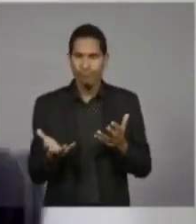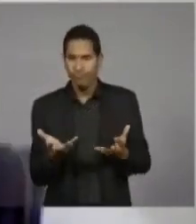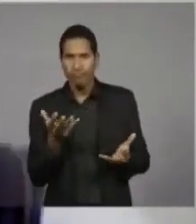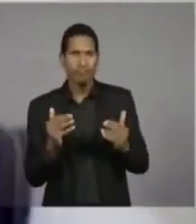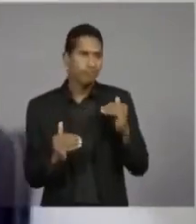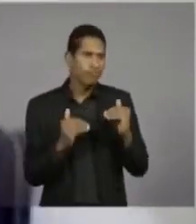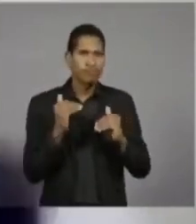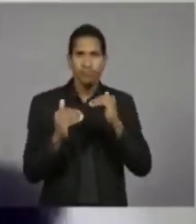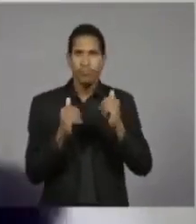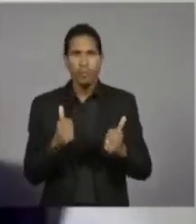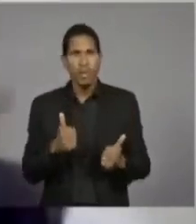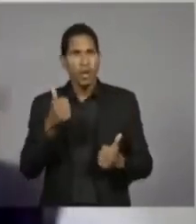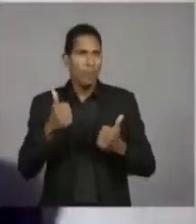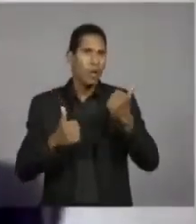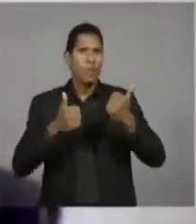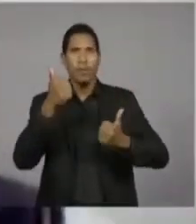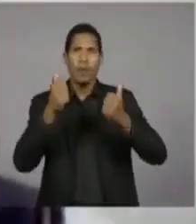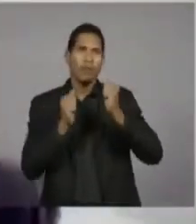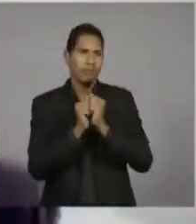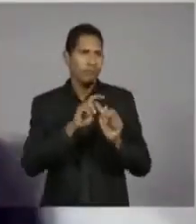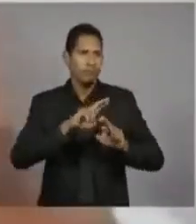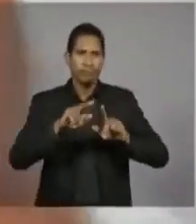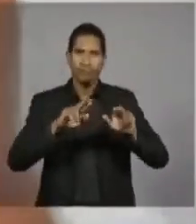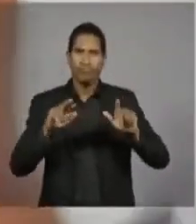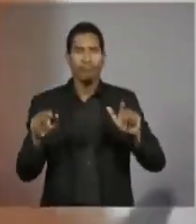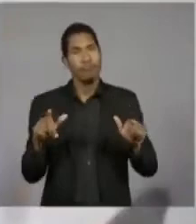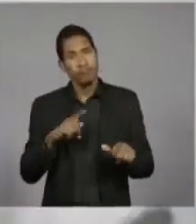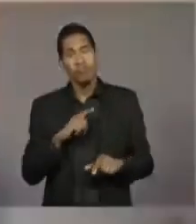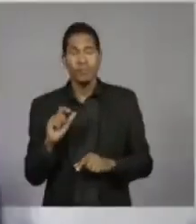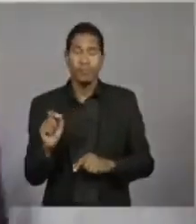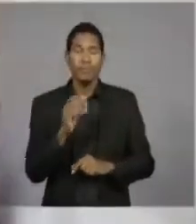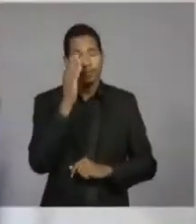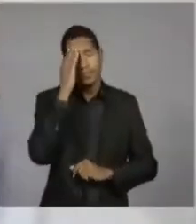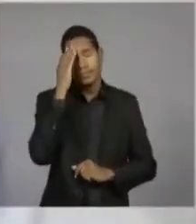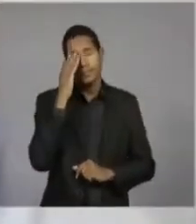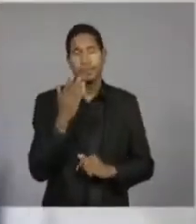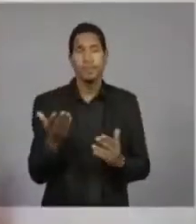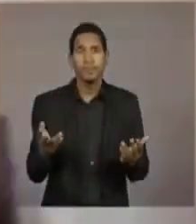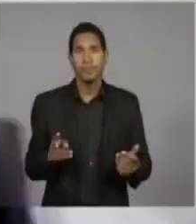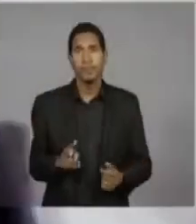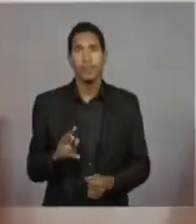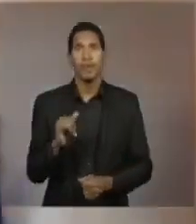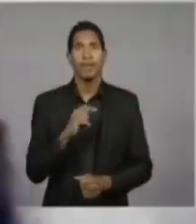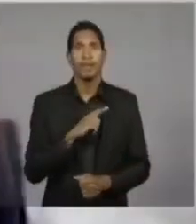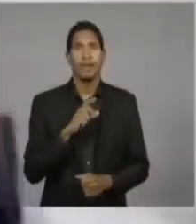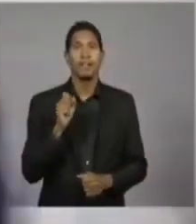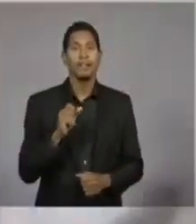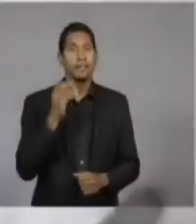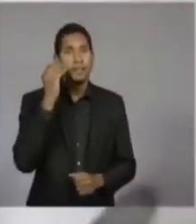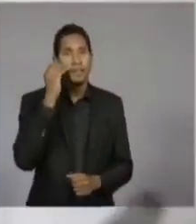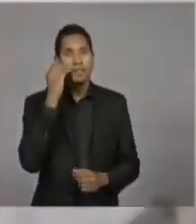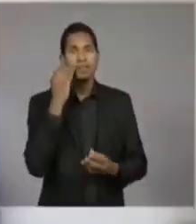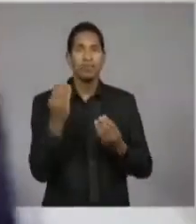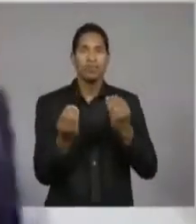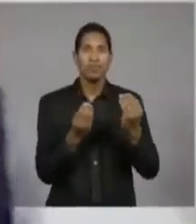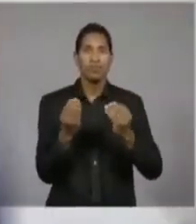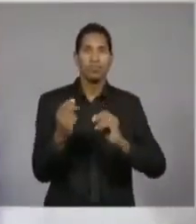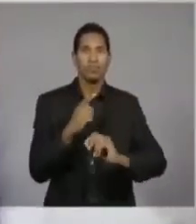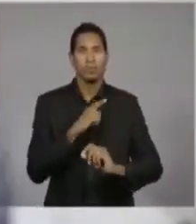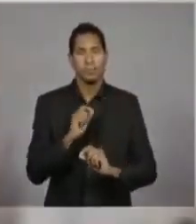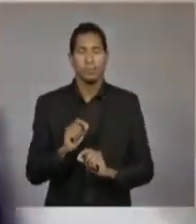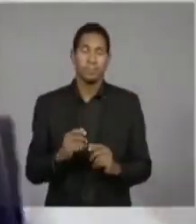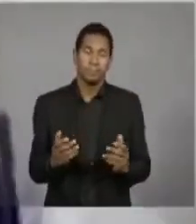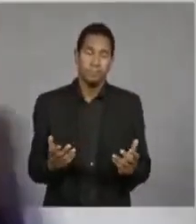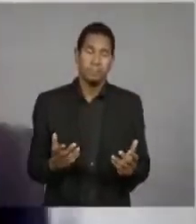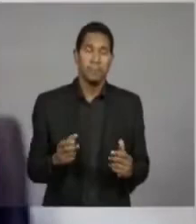construir o melhor possível com as diferenças consideradas. E em alguma hora a gente tenta, né, achar consensos, mas alguma